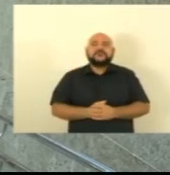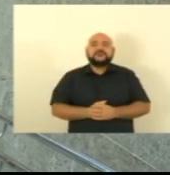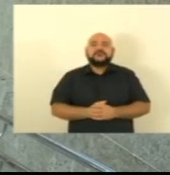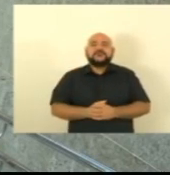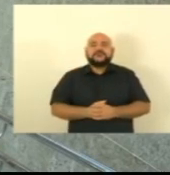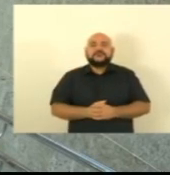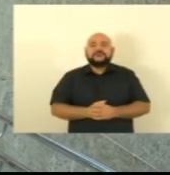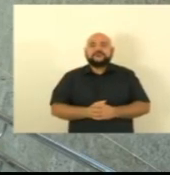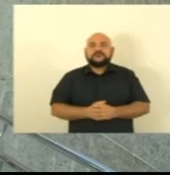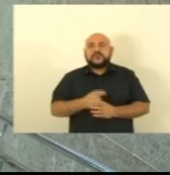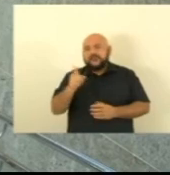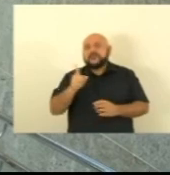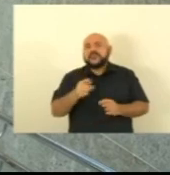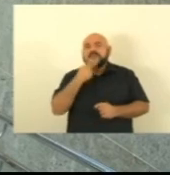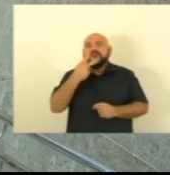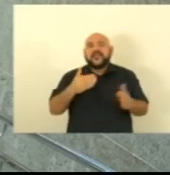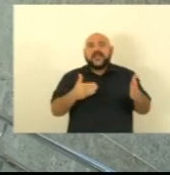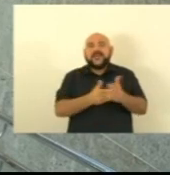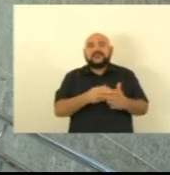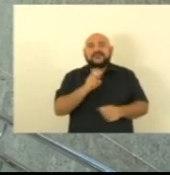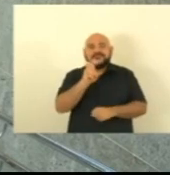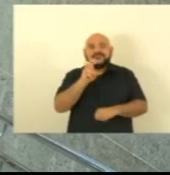Vossa Excelência tem até 5 minutos.